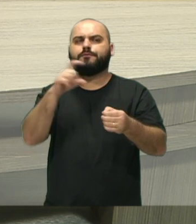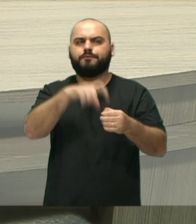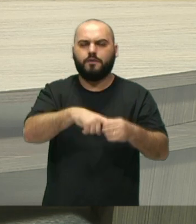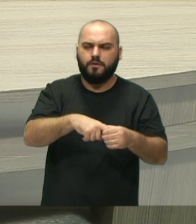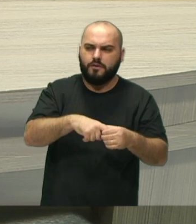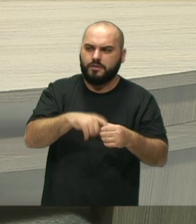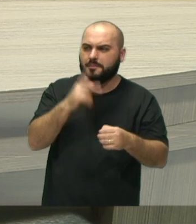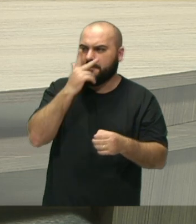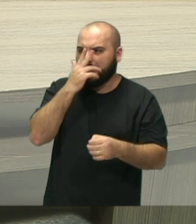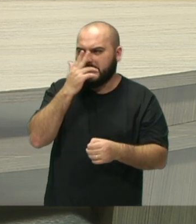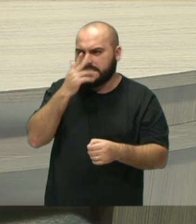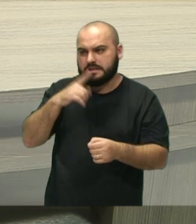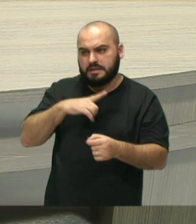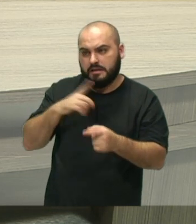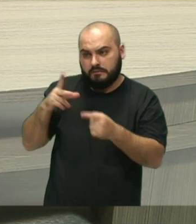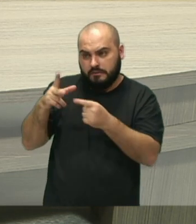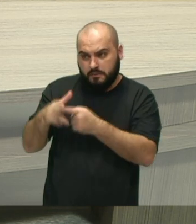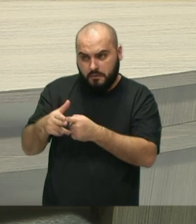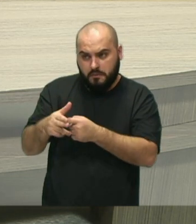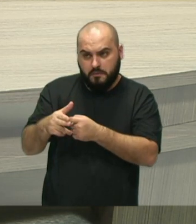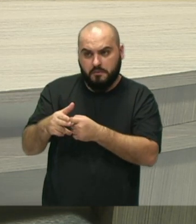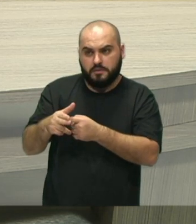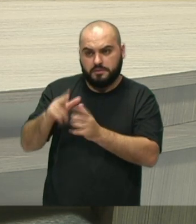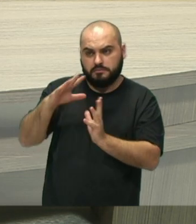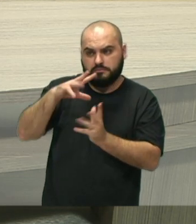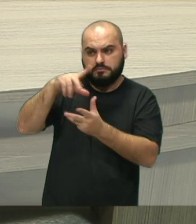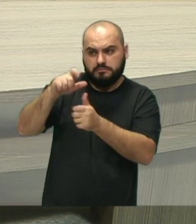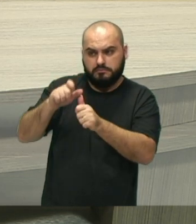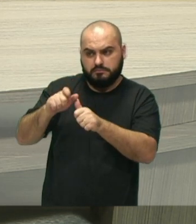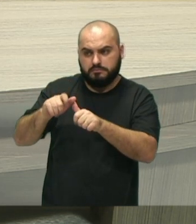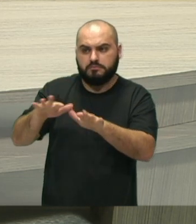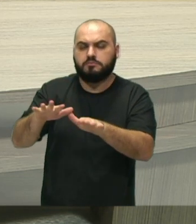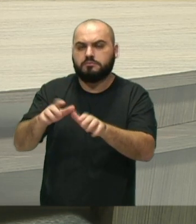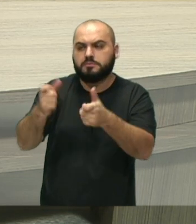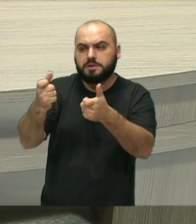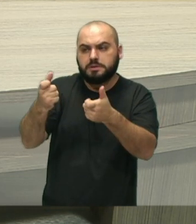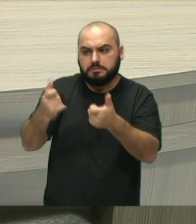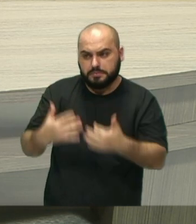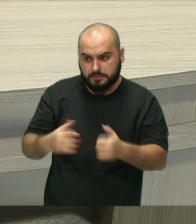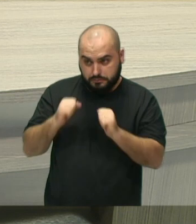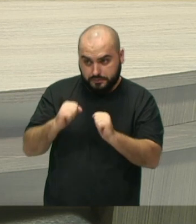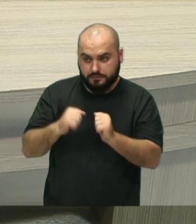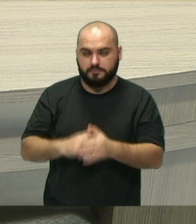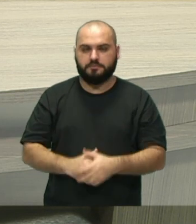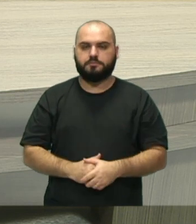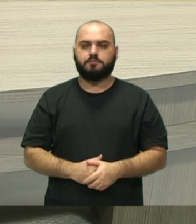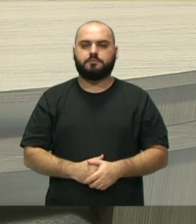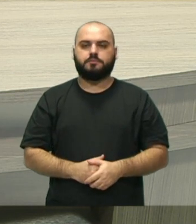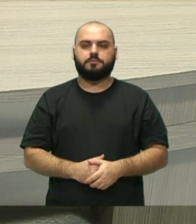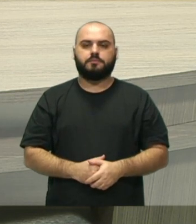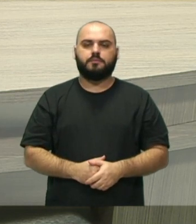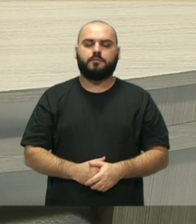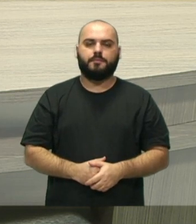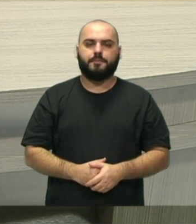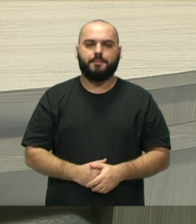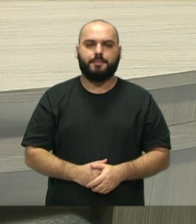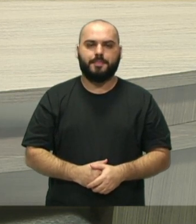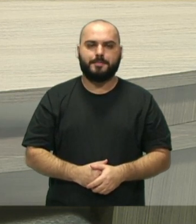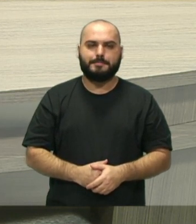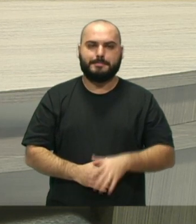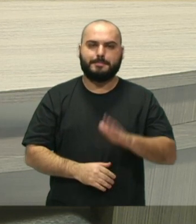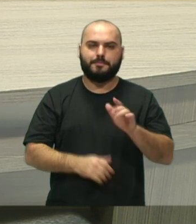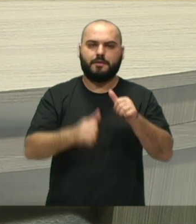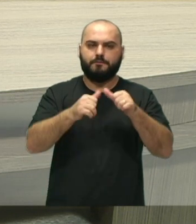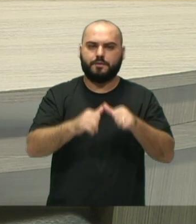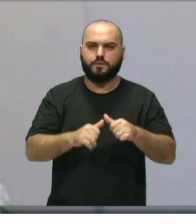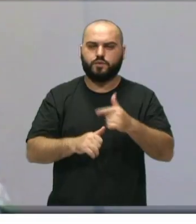houve uma interrupção agora por causa da pandemia. Como é que está esse processo? Na época, o programa funcionou do